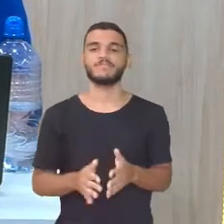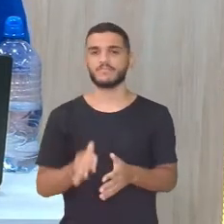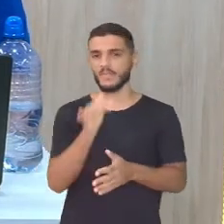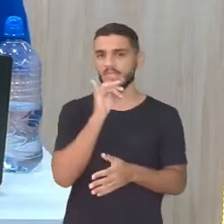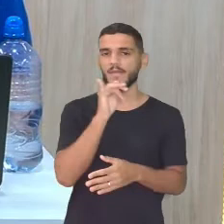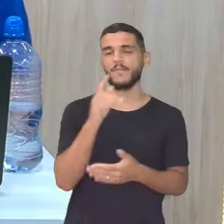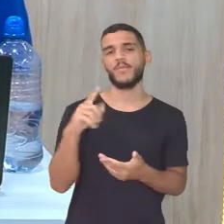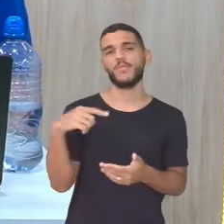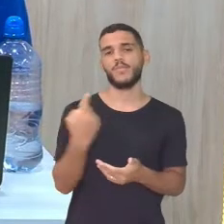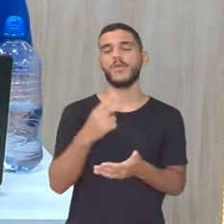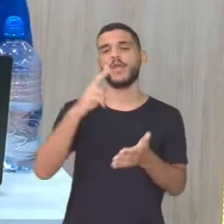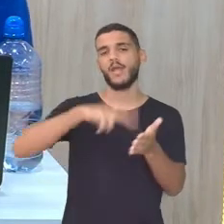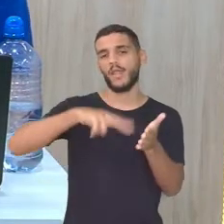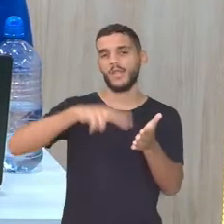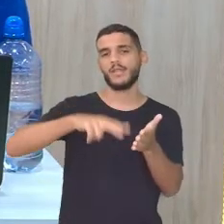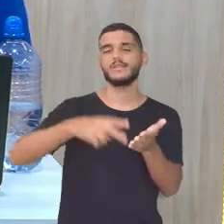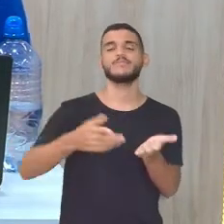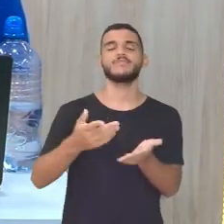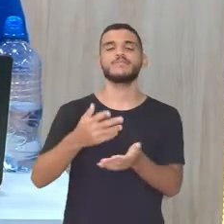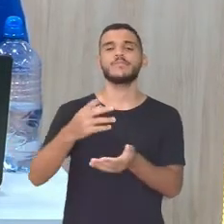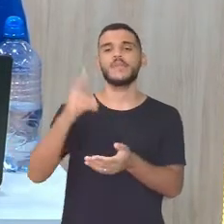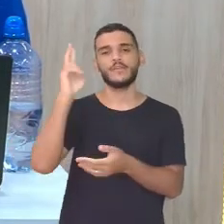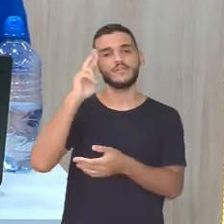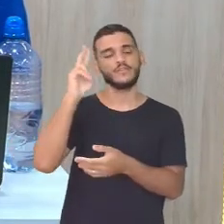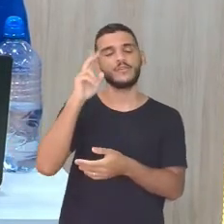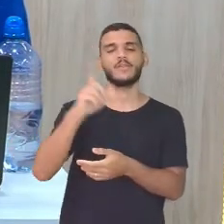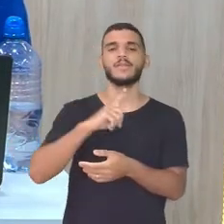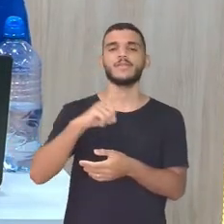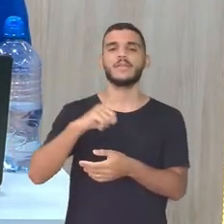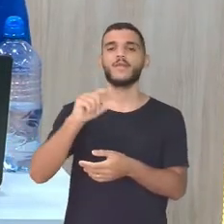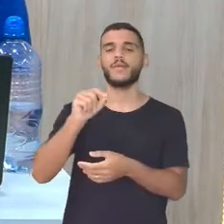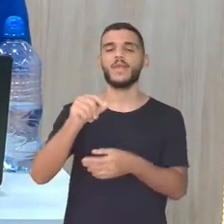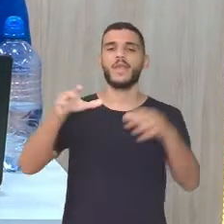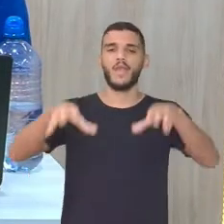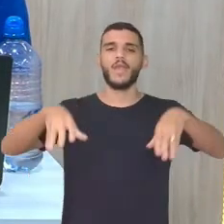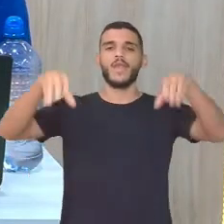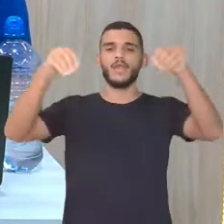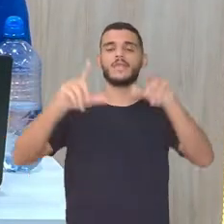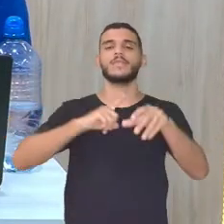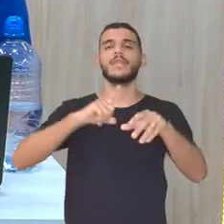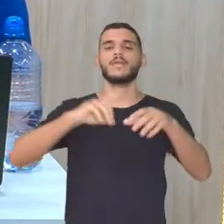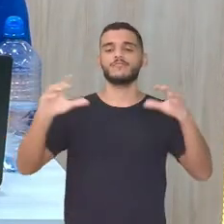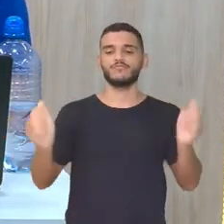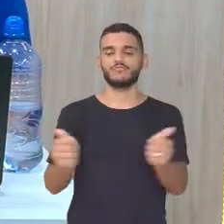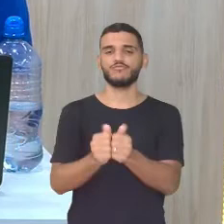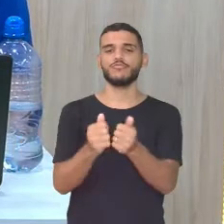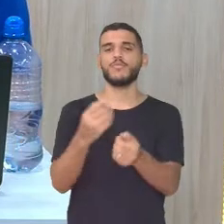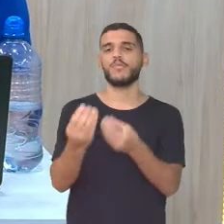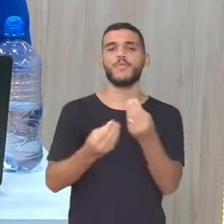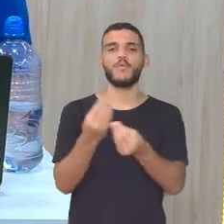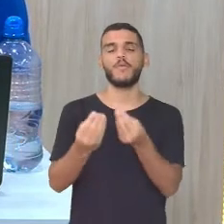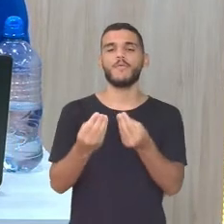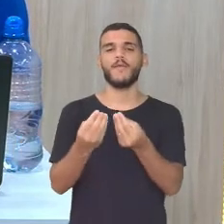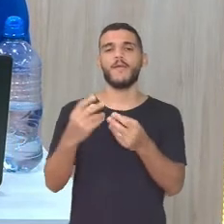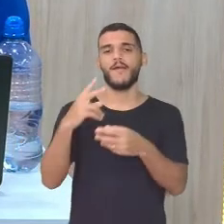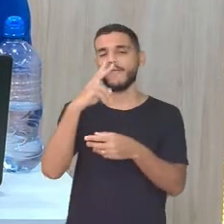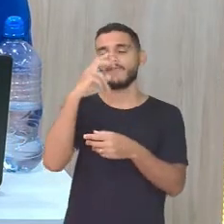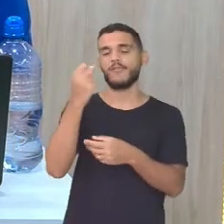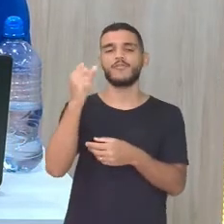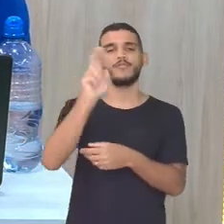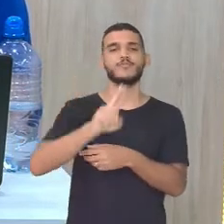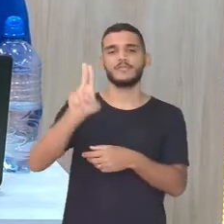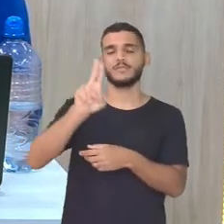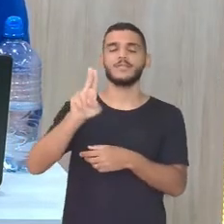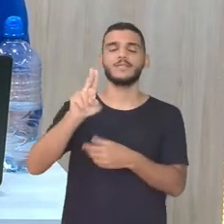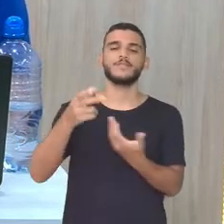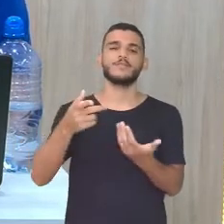desse tipo de mitologia, né, em que há reinados, os reinados eles se juntam para se tornarem mais fortes, E né? geralmente por meio de casamento,